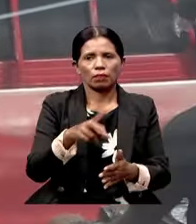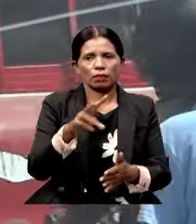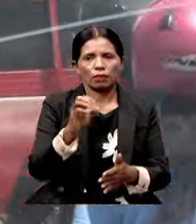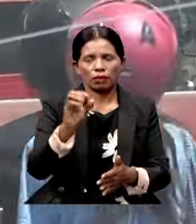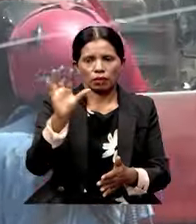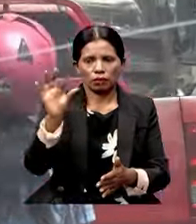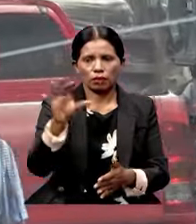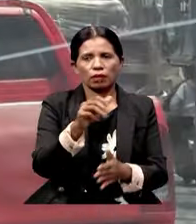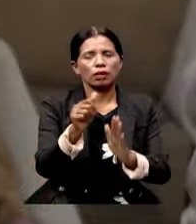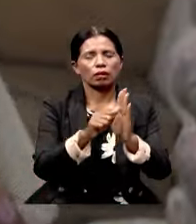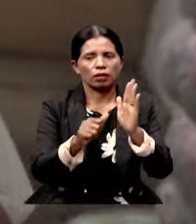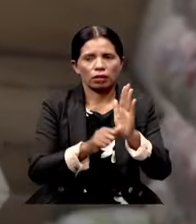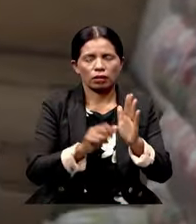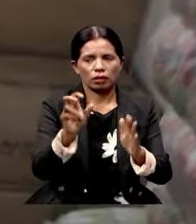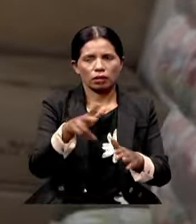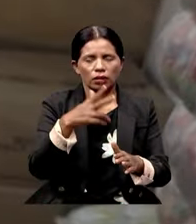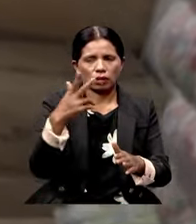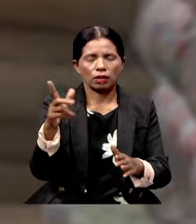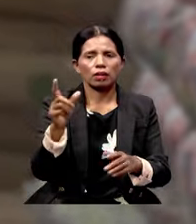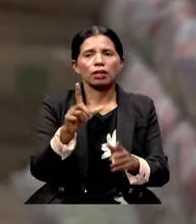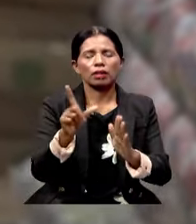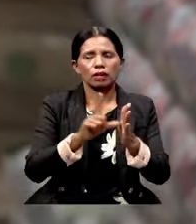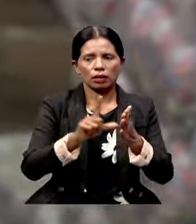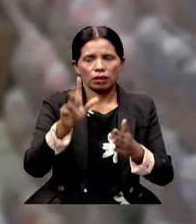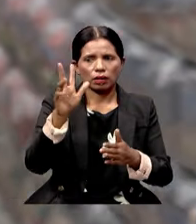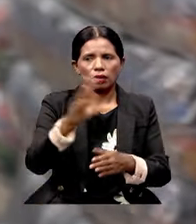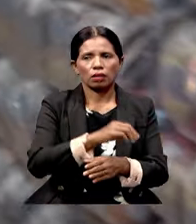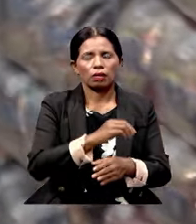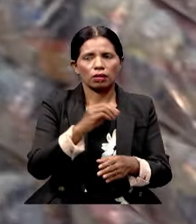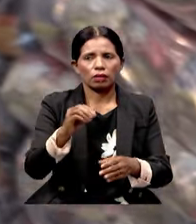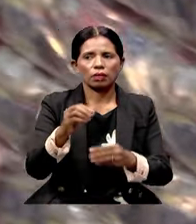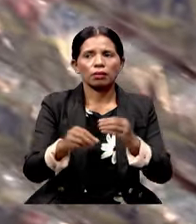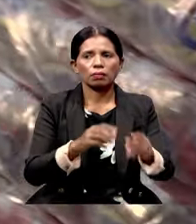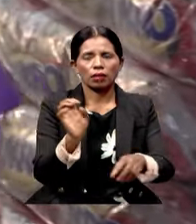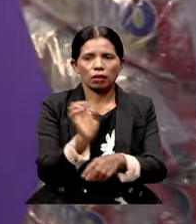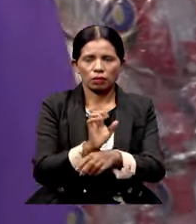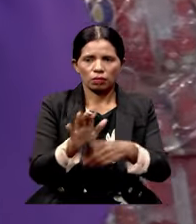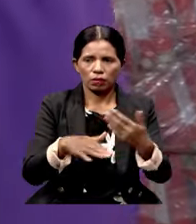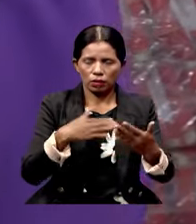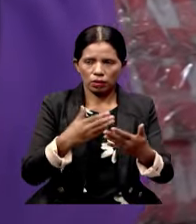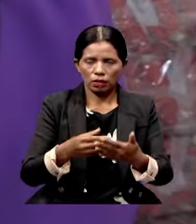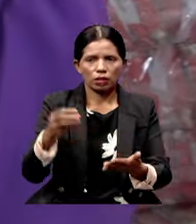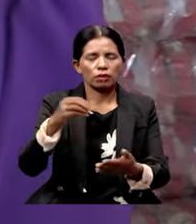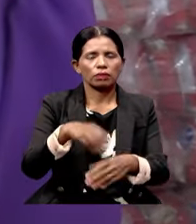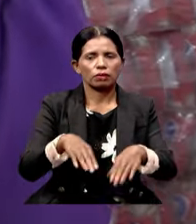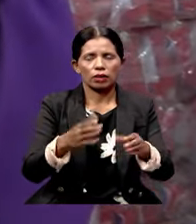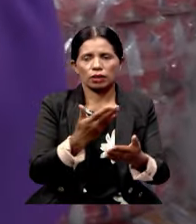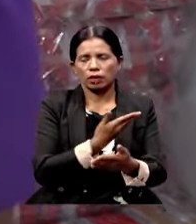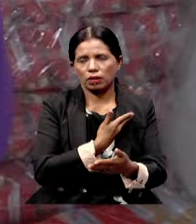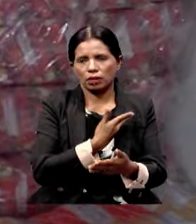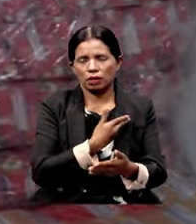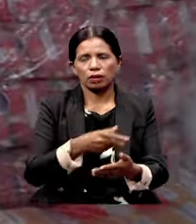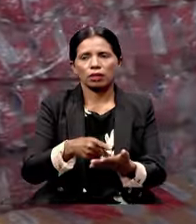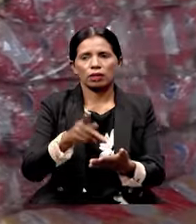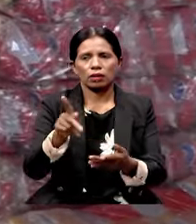2012/Rio-Rua-Sia, artigo 2012, alinea A, quando o preço justo, o operador econômico sira deve inventar essa sanfolim se multa